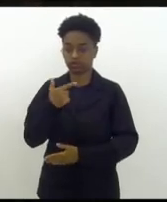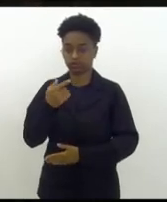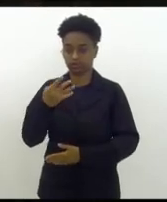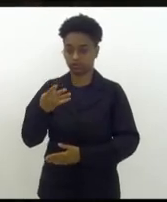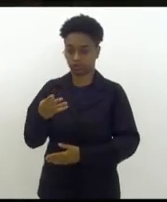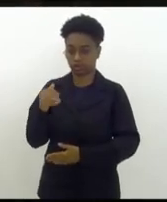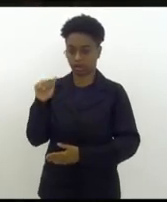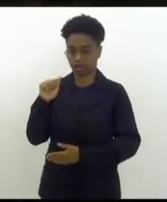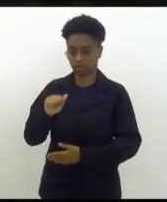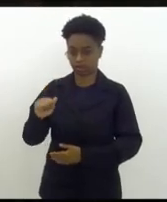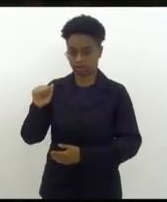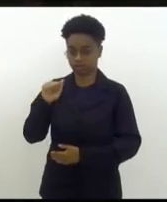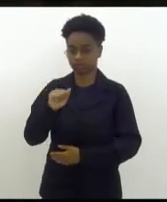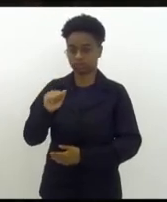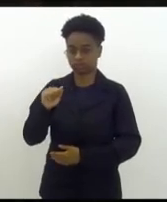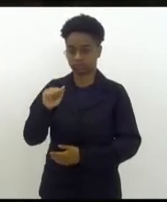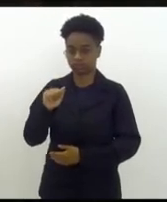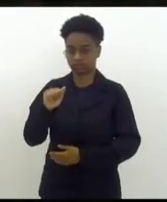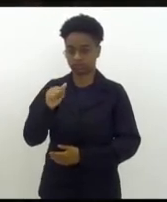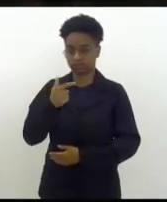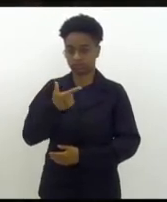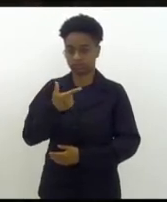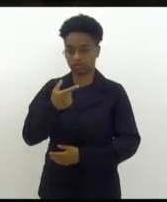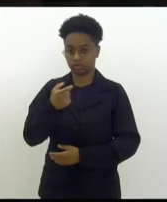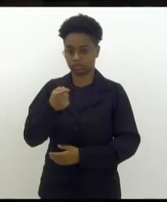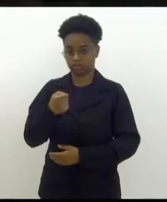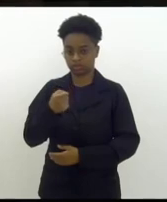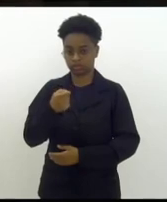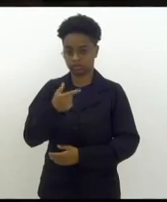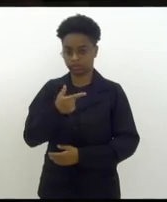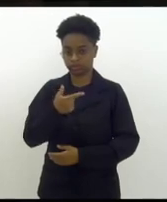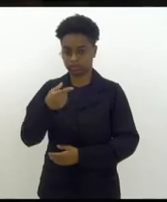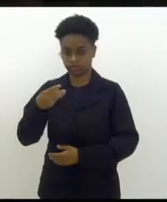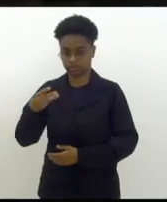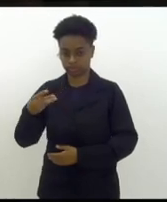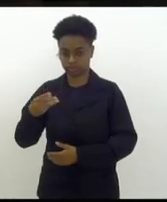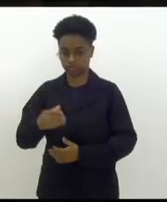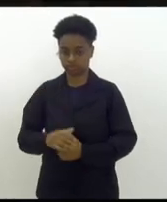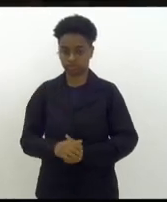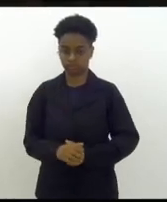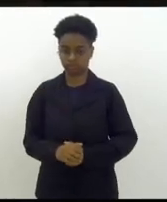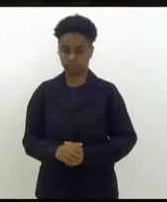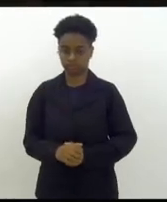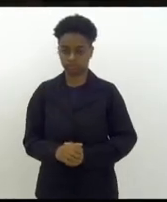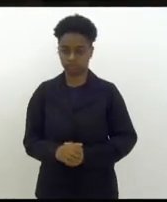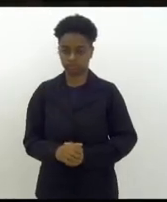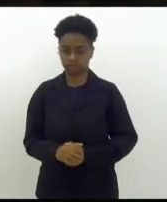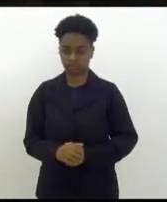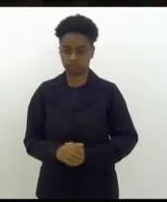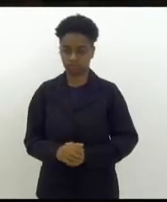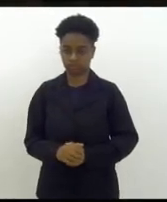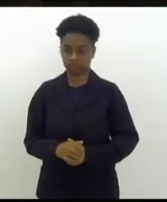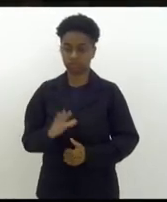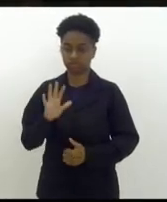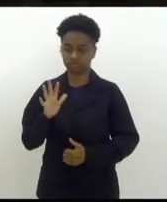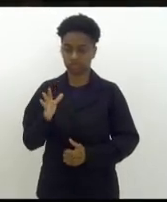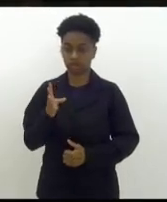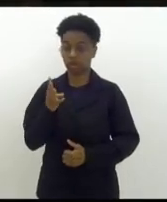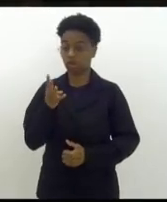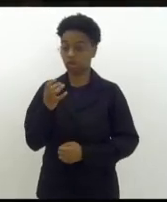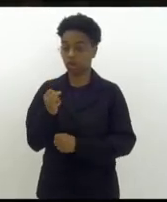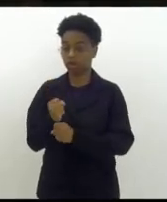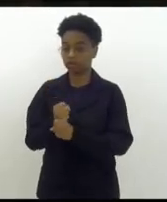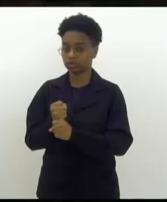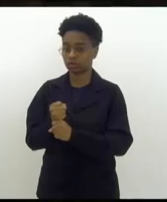de agosto de 2023 já passaram-se quatro